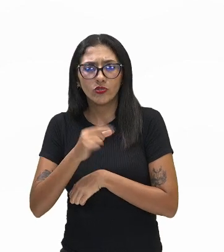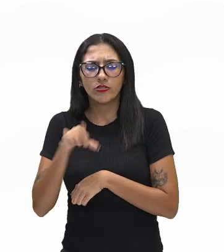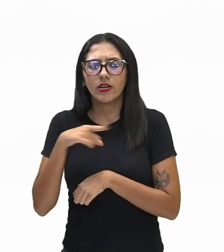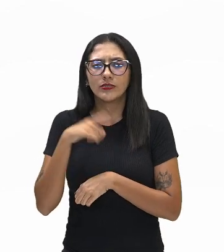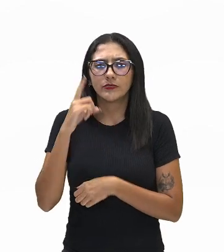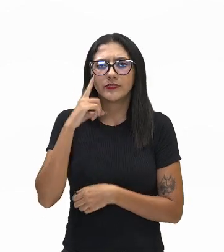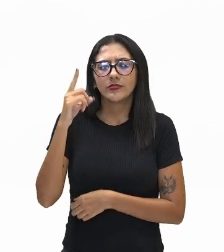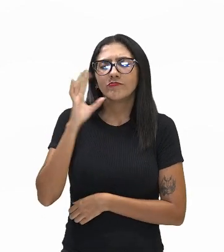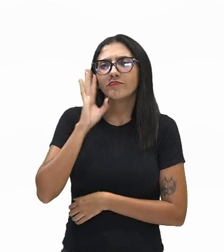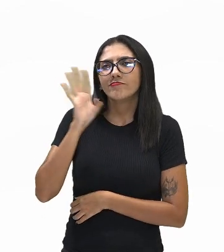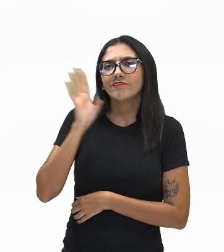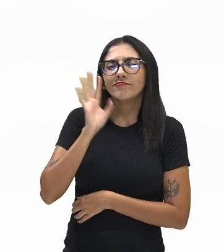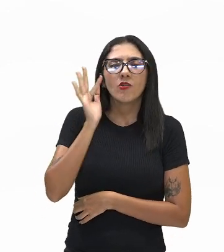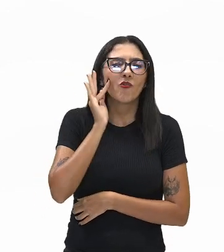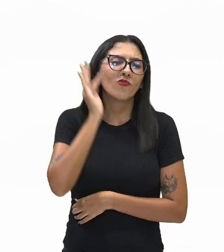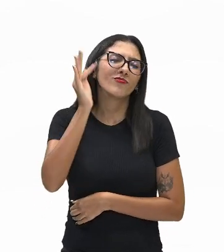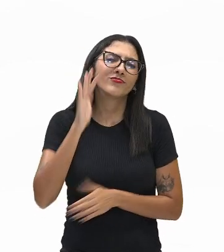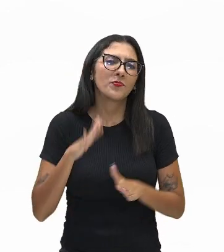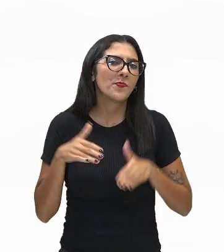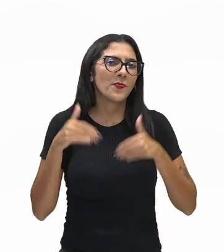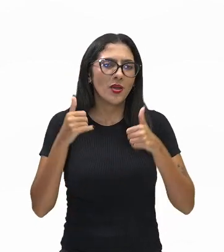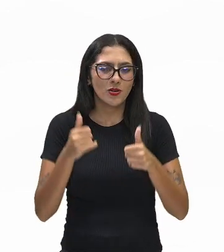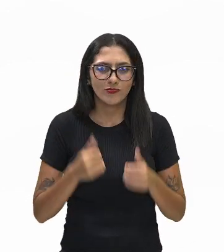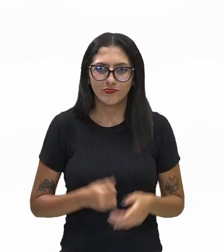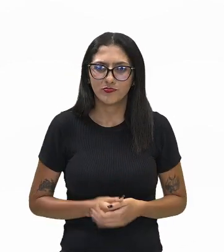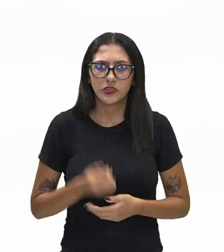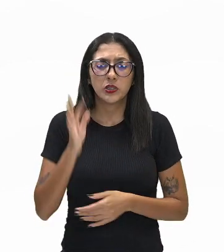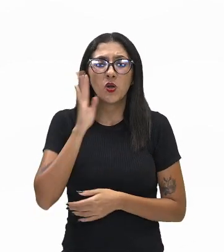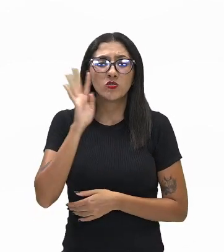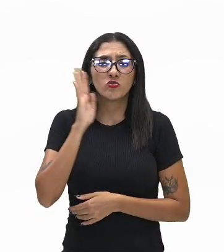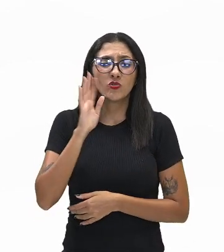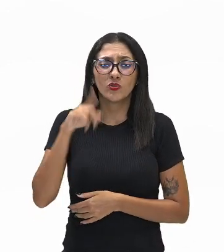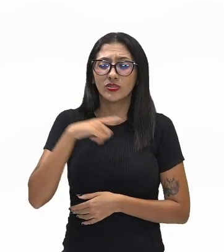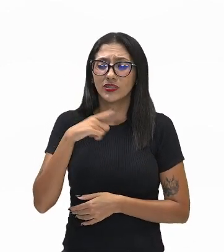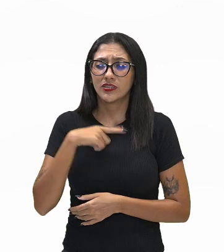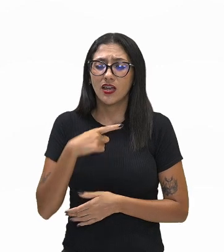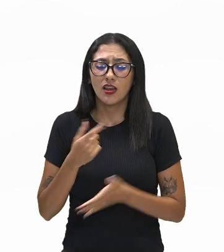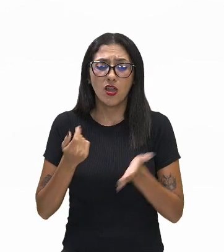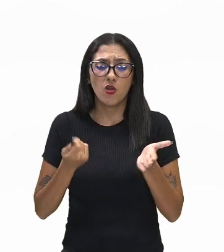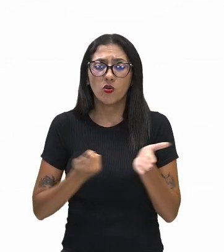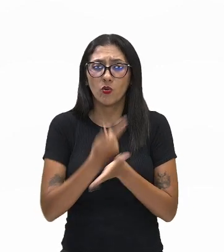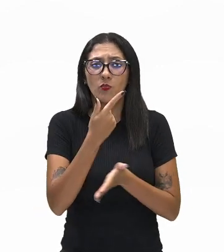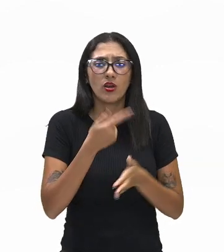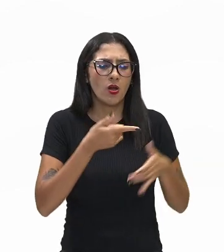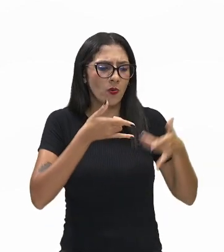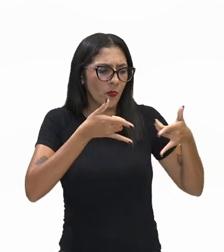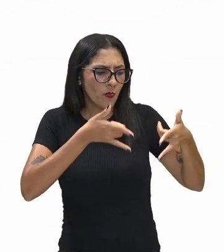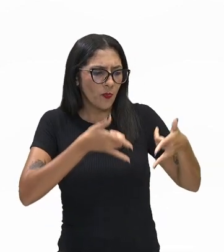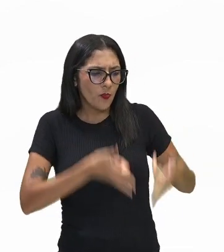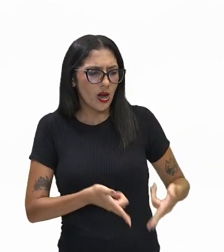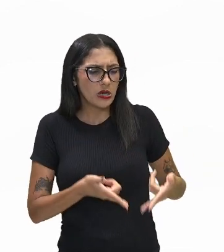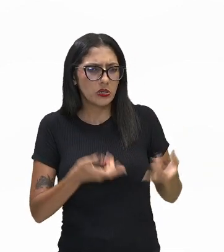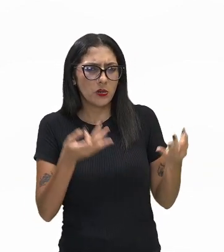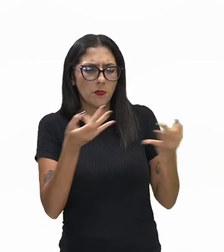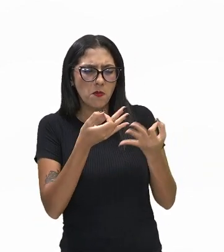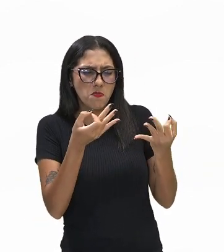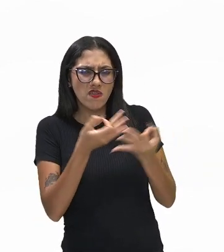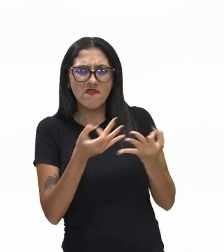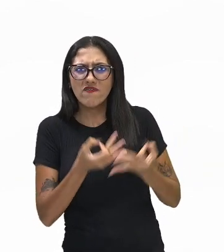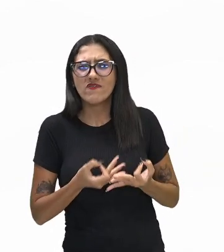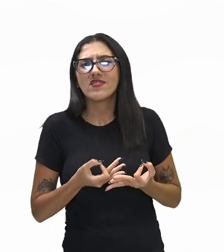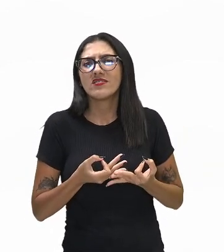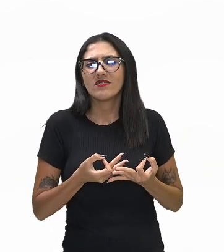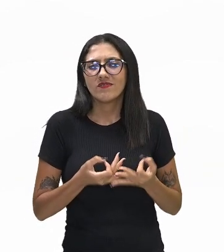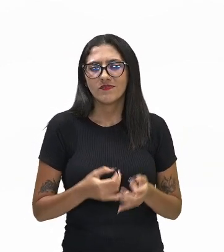com um futuro melhor. Seu sonho de consumo é comprar uma cama de couro, igual do seu Tomás da Bolandeira.